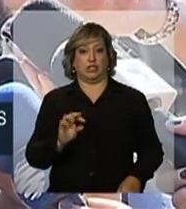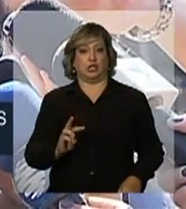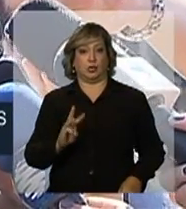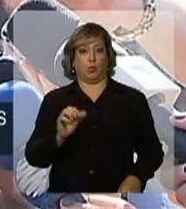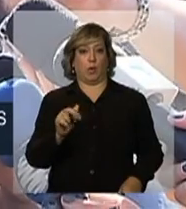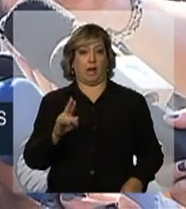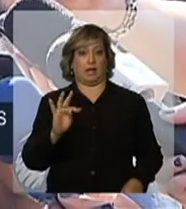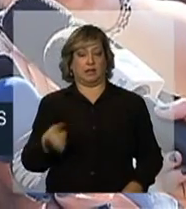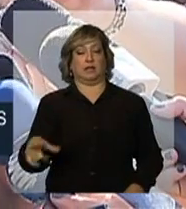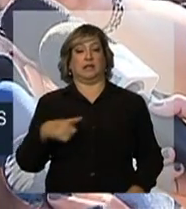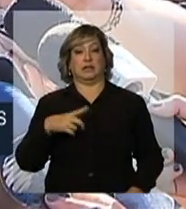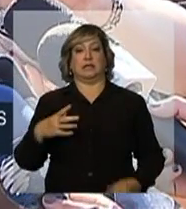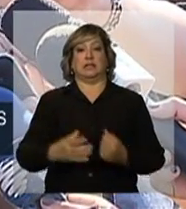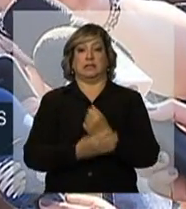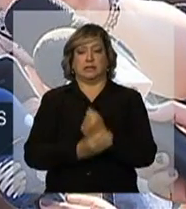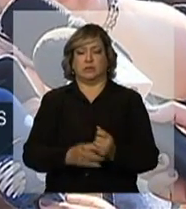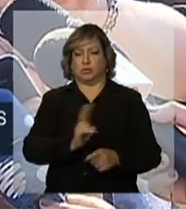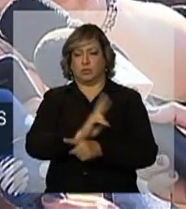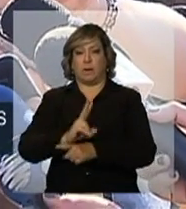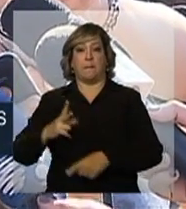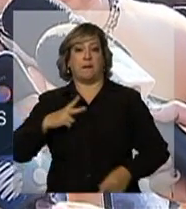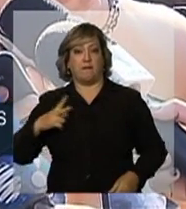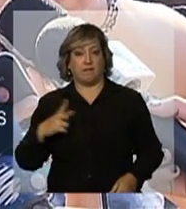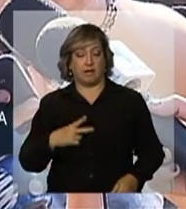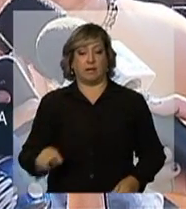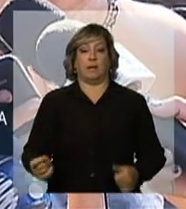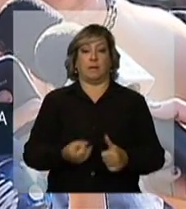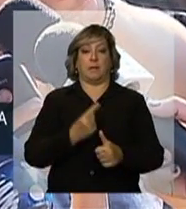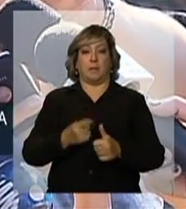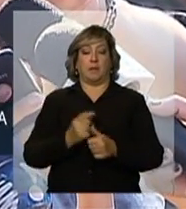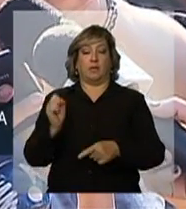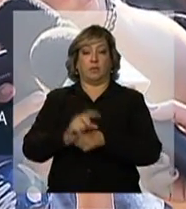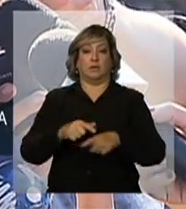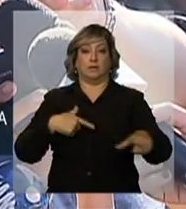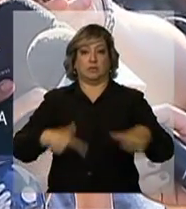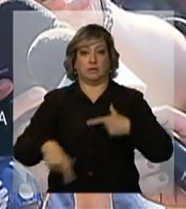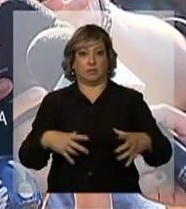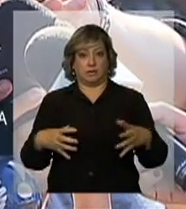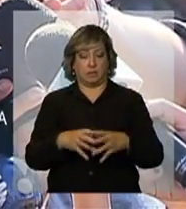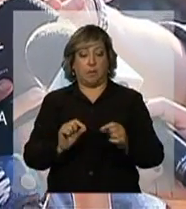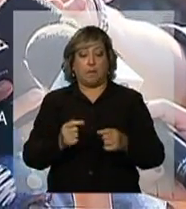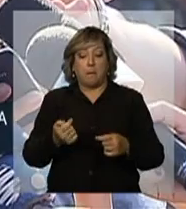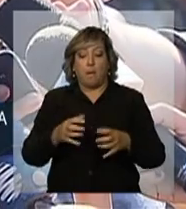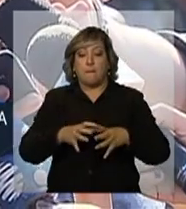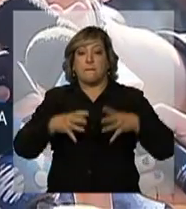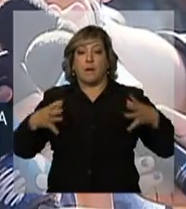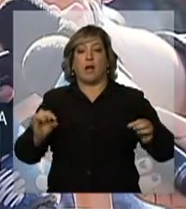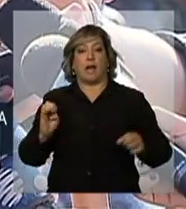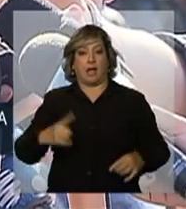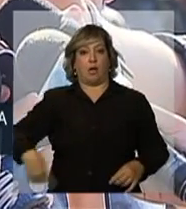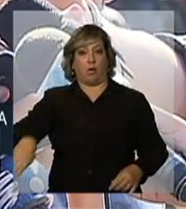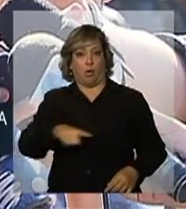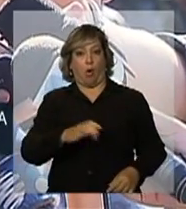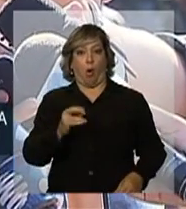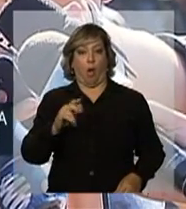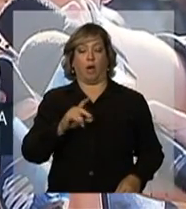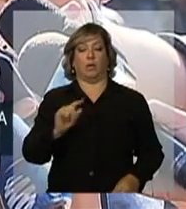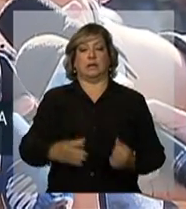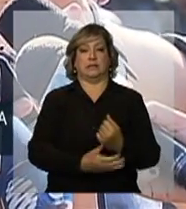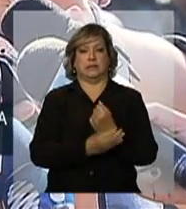privada. O primeiro a ser empregado numa segurança num círculo um pouquinho maior são os órgãos de segurança